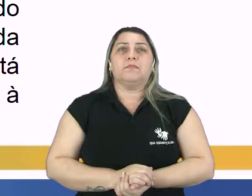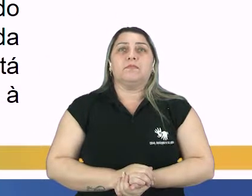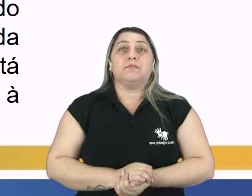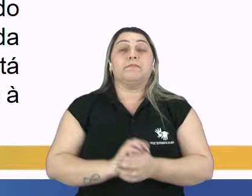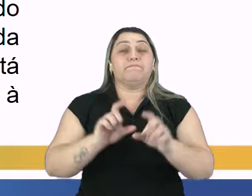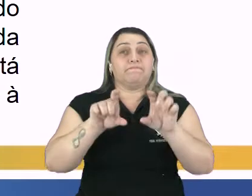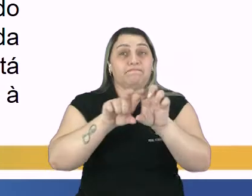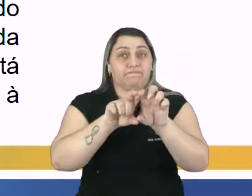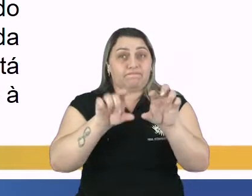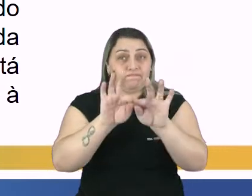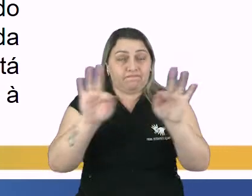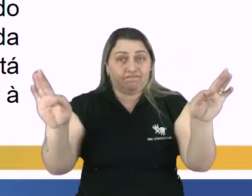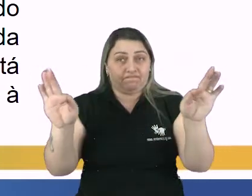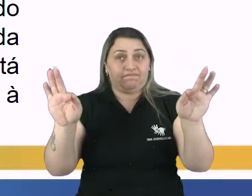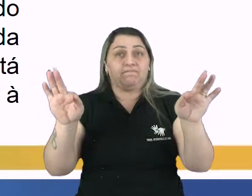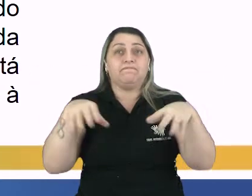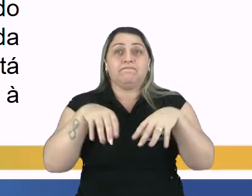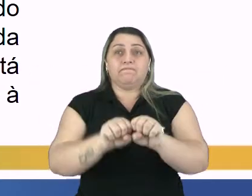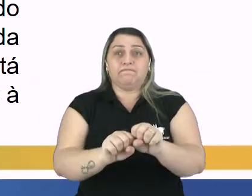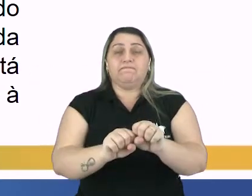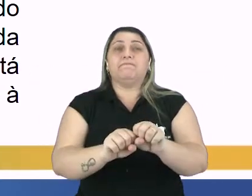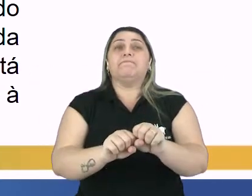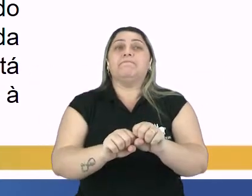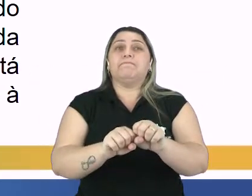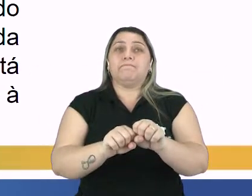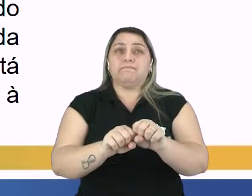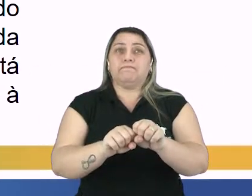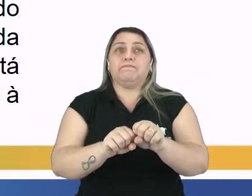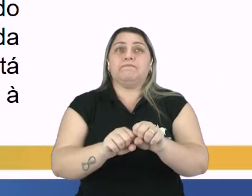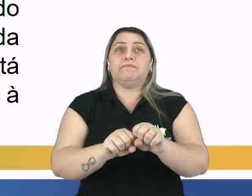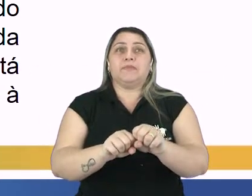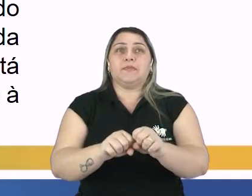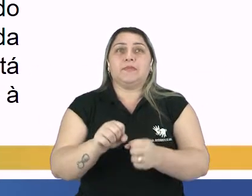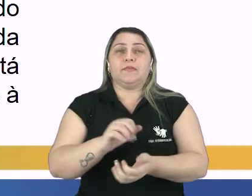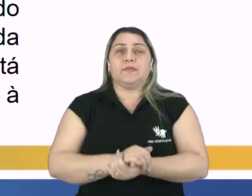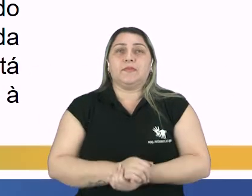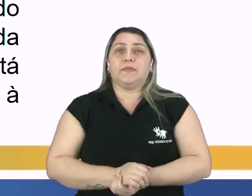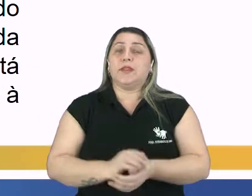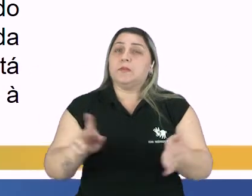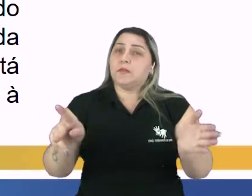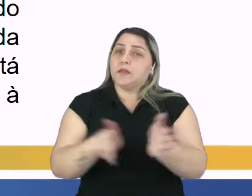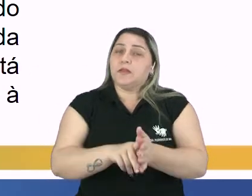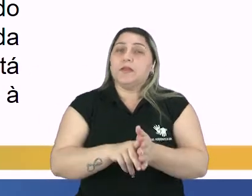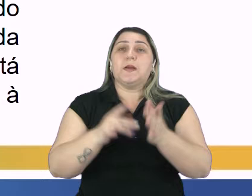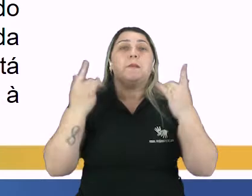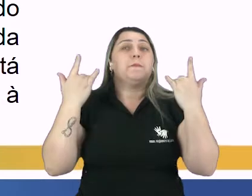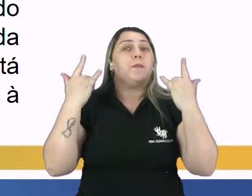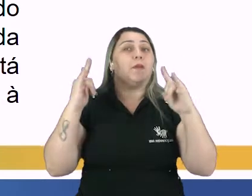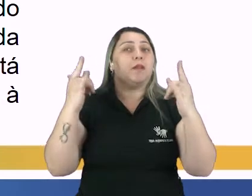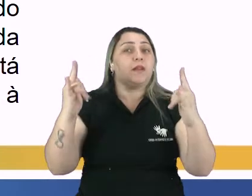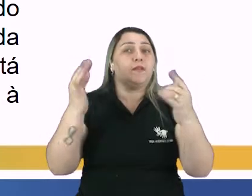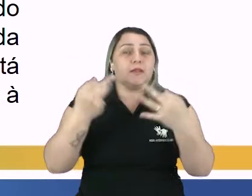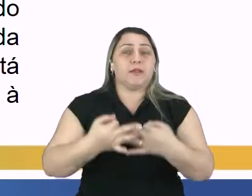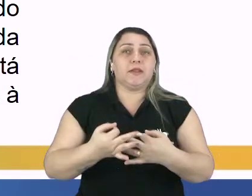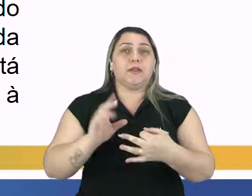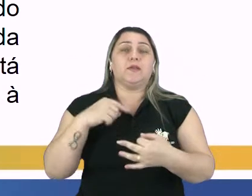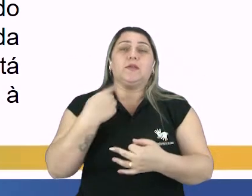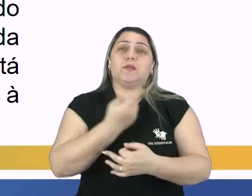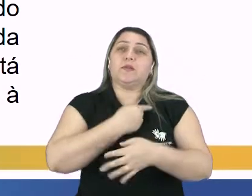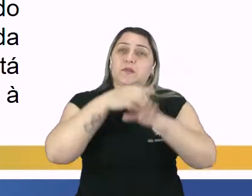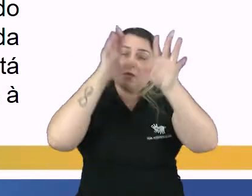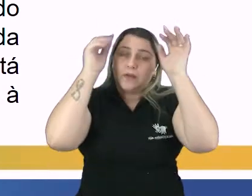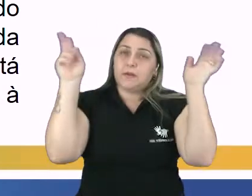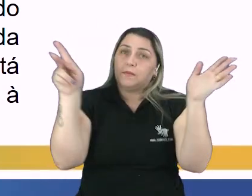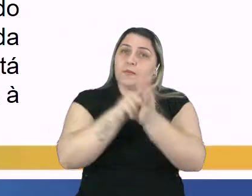durante o processo de ocupação desse território, que era um território que pertencia à Bolívia, certo? O nosso Acre